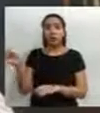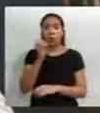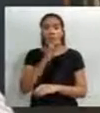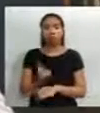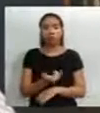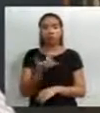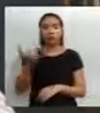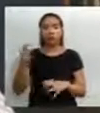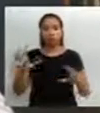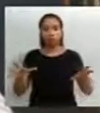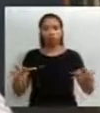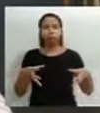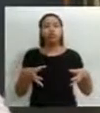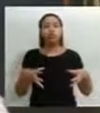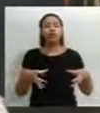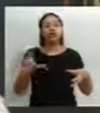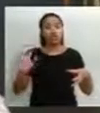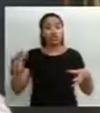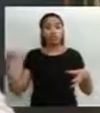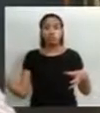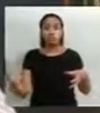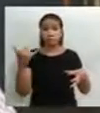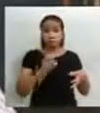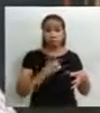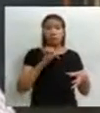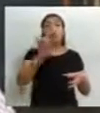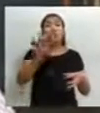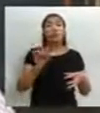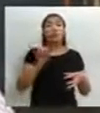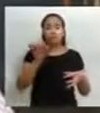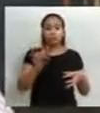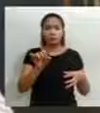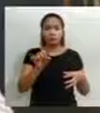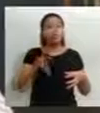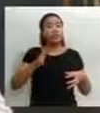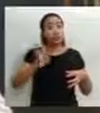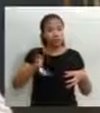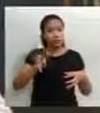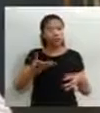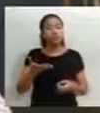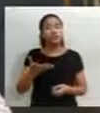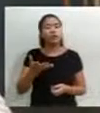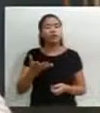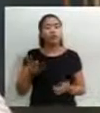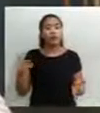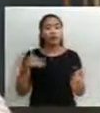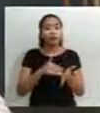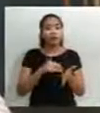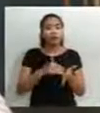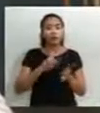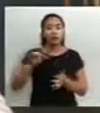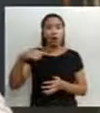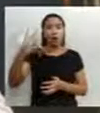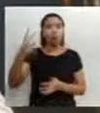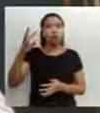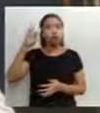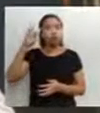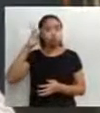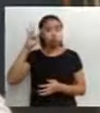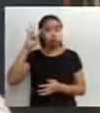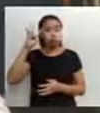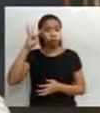tratando desta nova remessa, e me foi sinalizado pelo Ministério da Saúde que devem estar até a